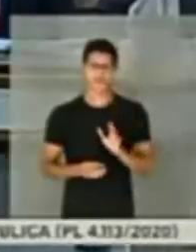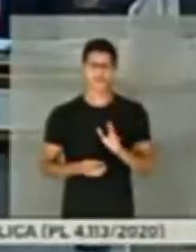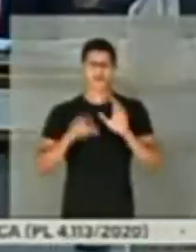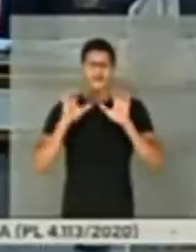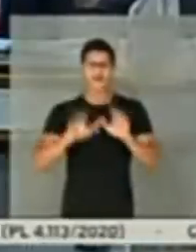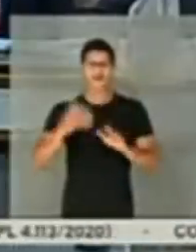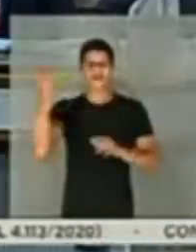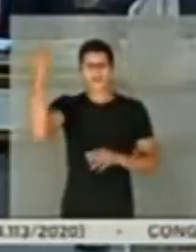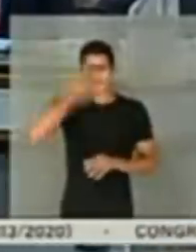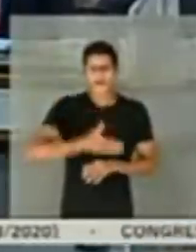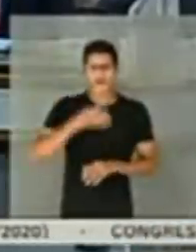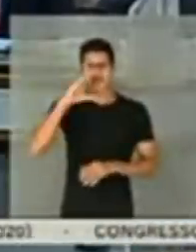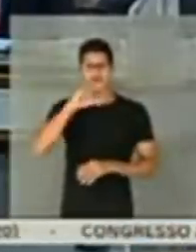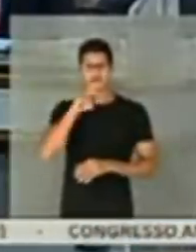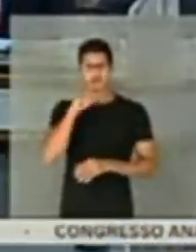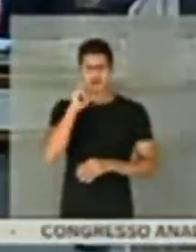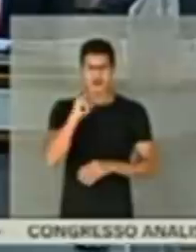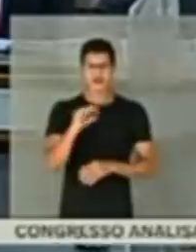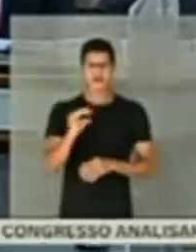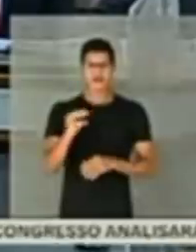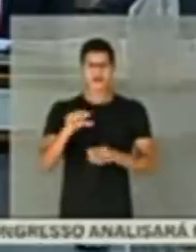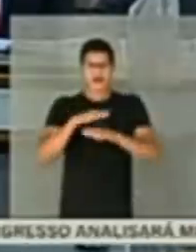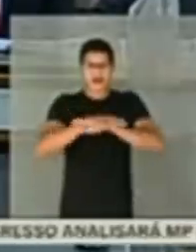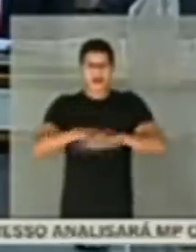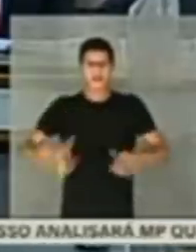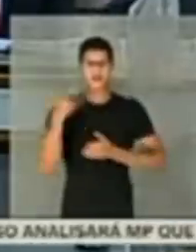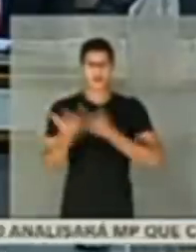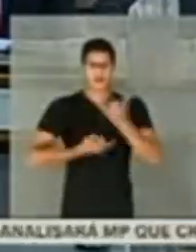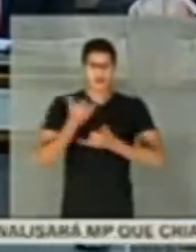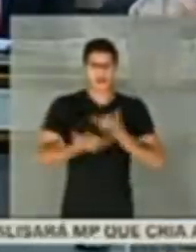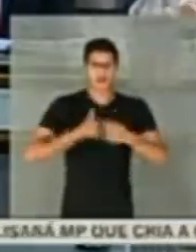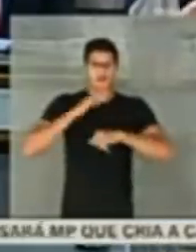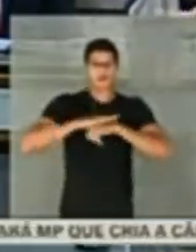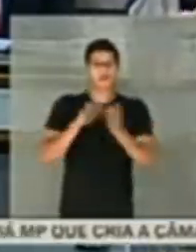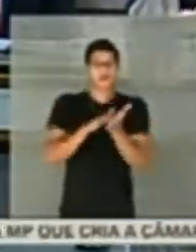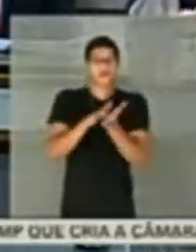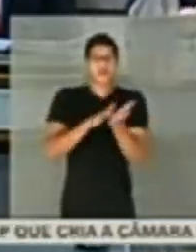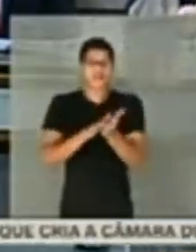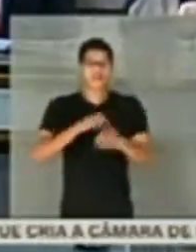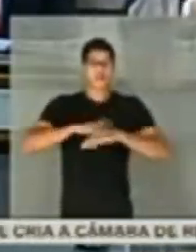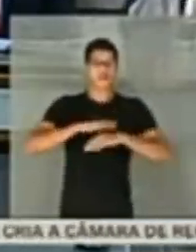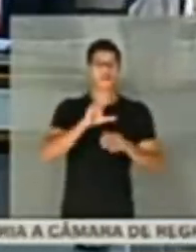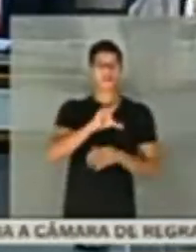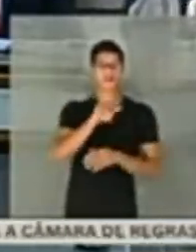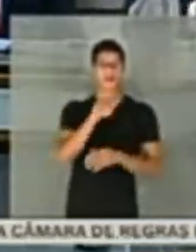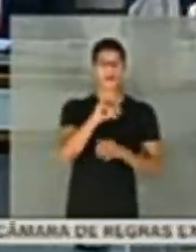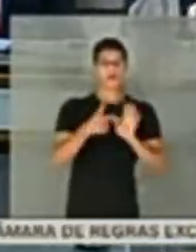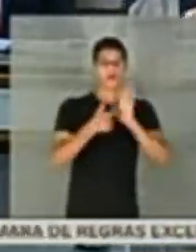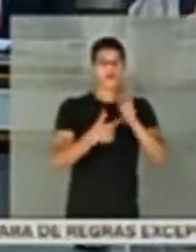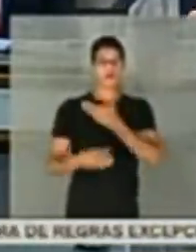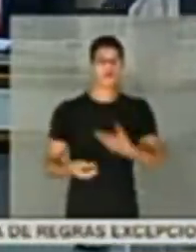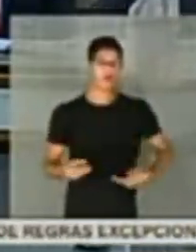vou provar na CPI para acabar com a brincadeira de fazer de conta que faz uma CPI e não indicia o governador. Senador, quem é o senhor para falar de